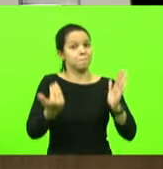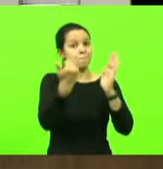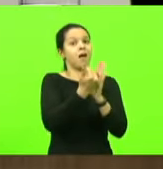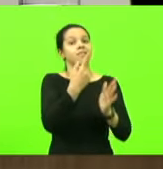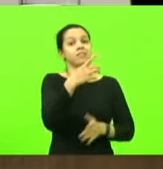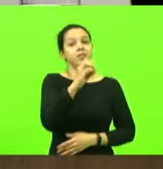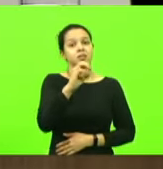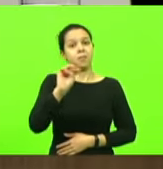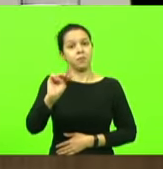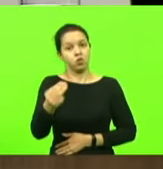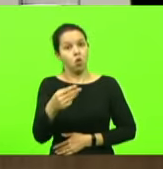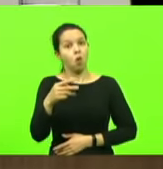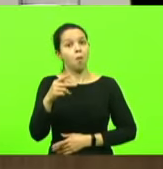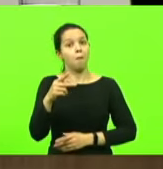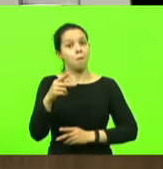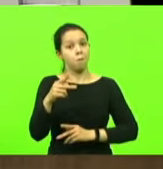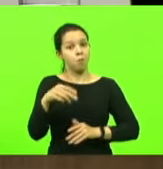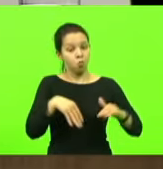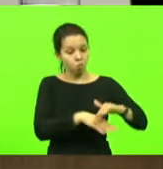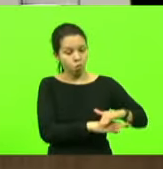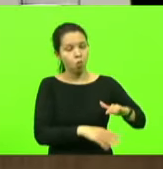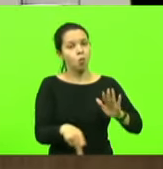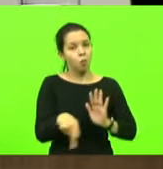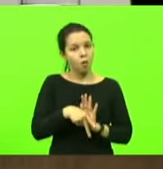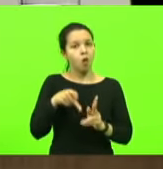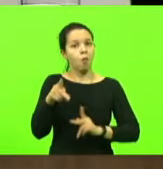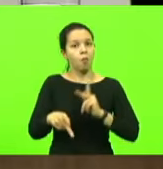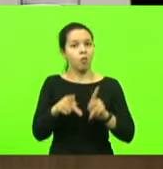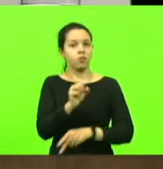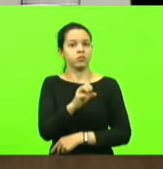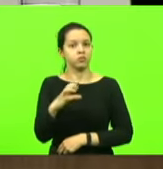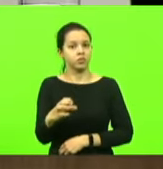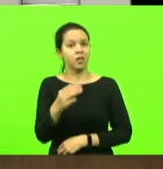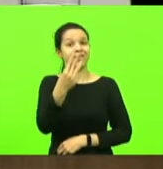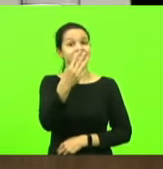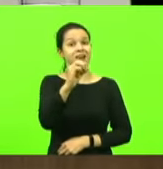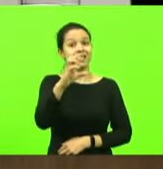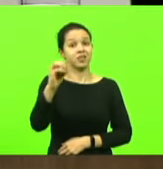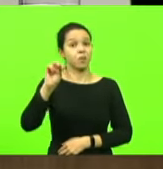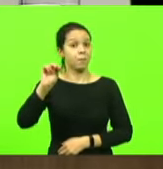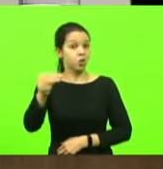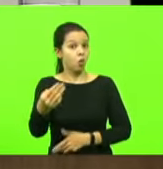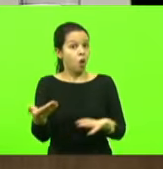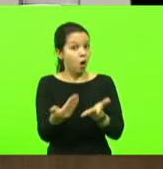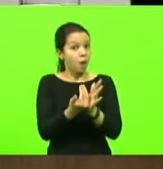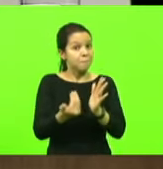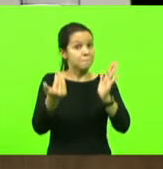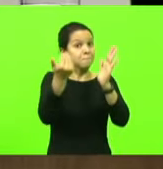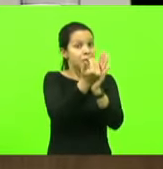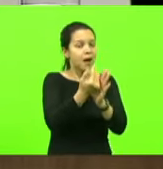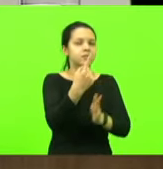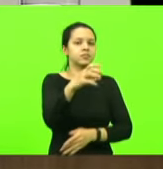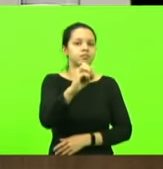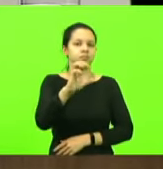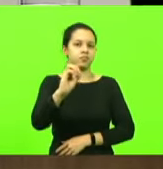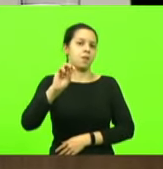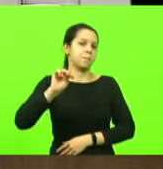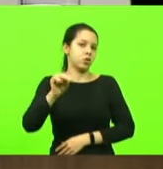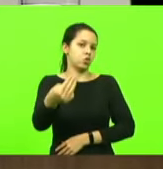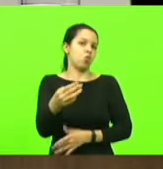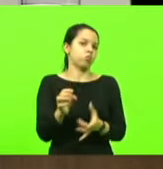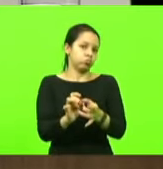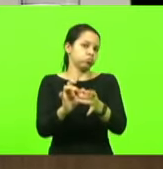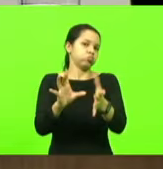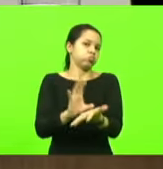recursos dos catarinenses, ou seja, 300 milhões. Está sendo deliberado agora mais 100 milhões de